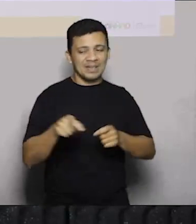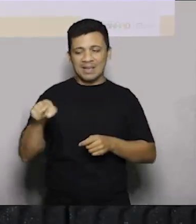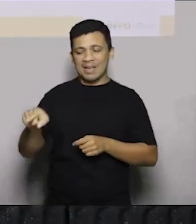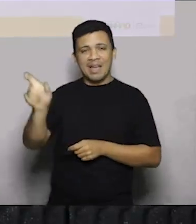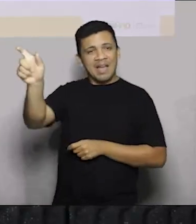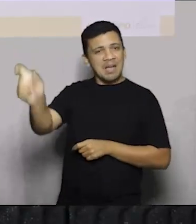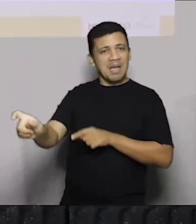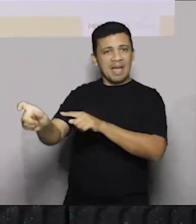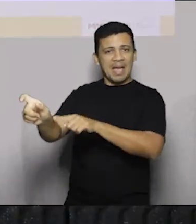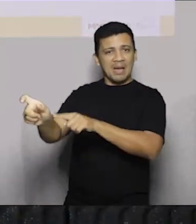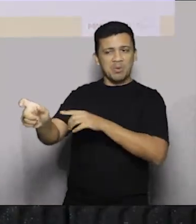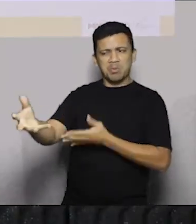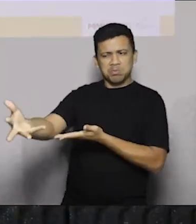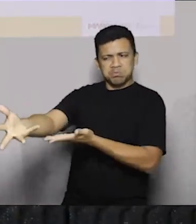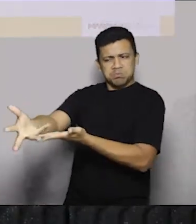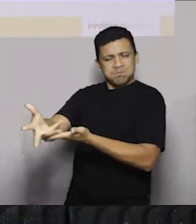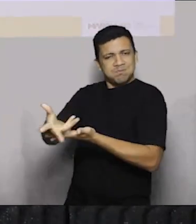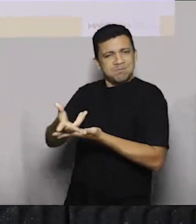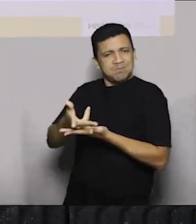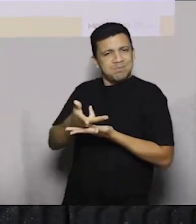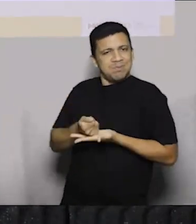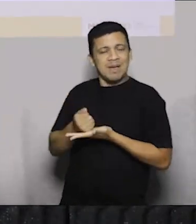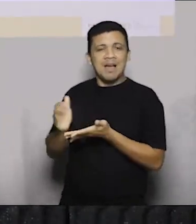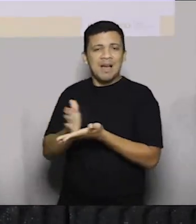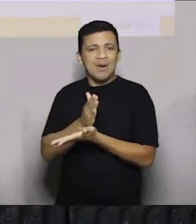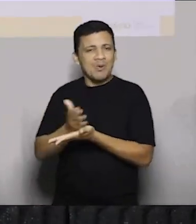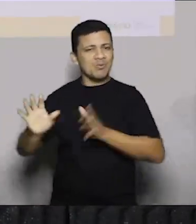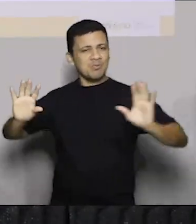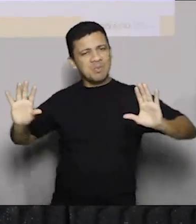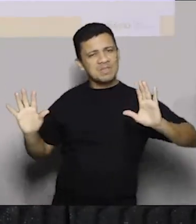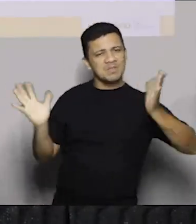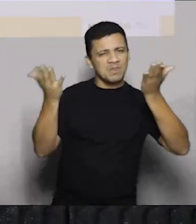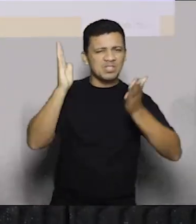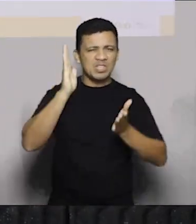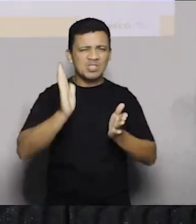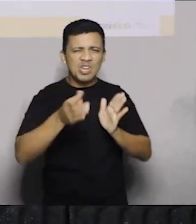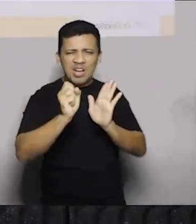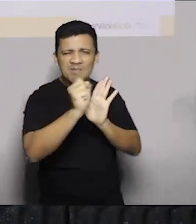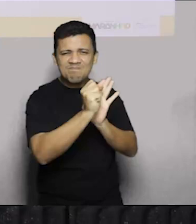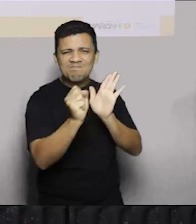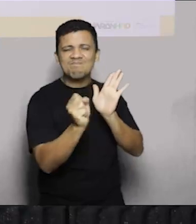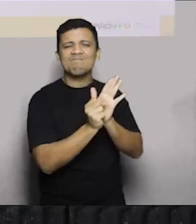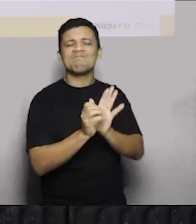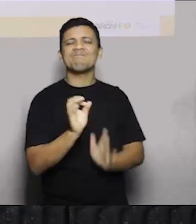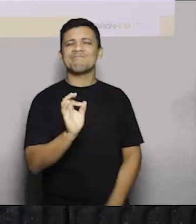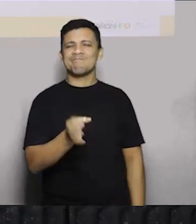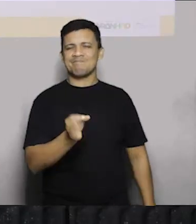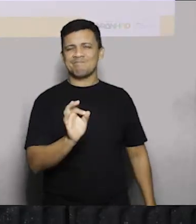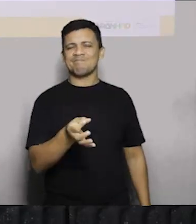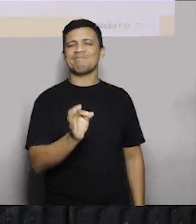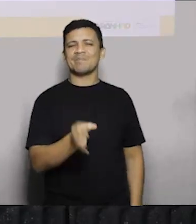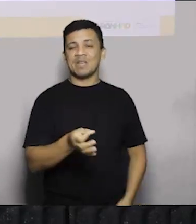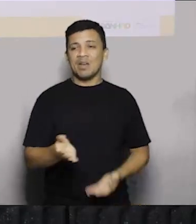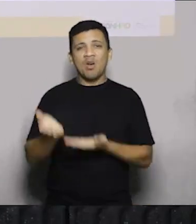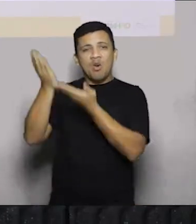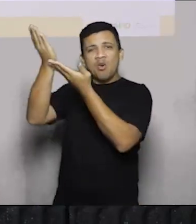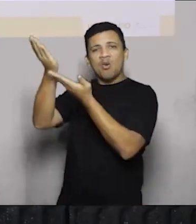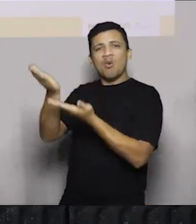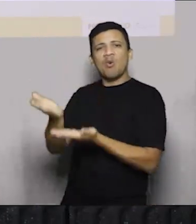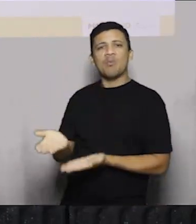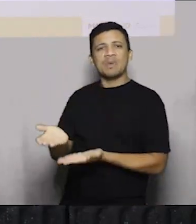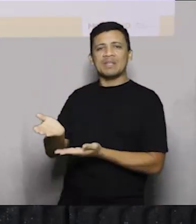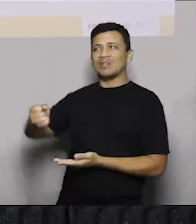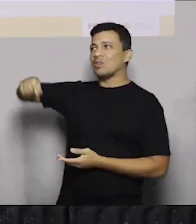si. A apropriação de cerimônias seculares. Exatamente. A cerimônia de homenagem ao verão,